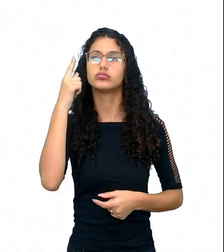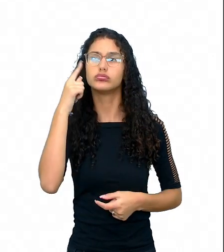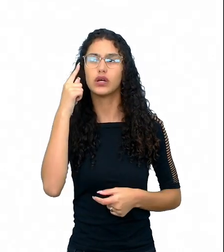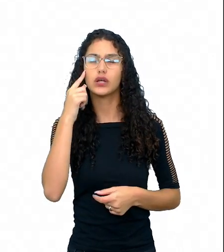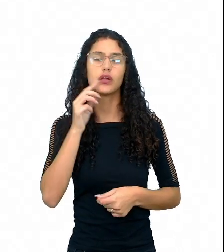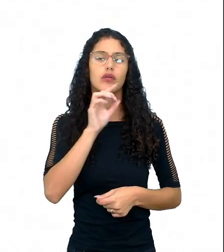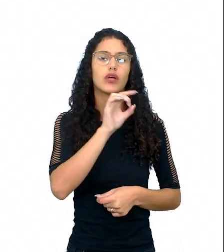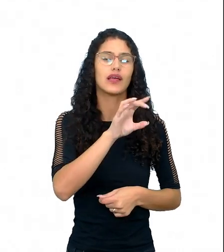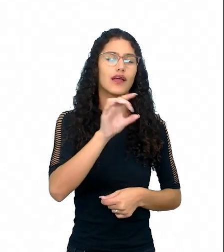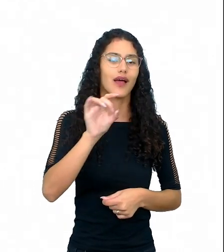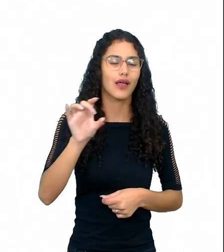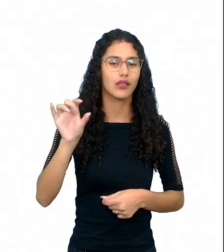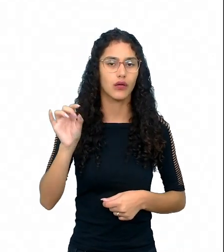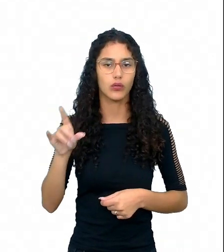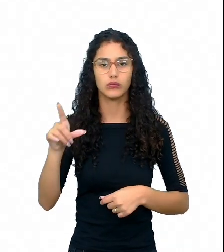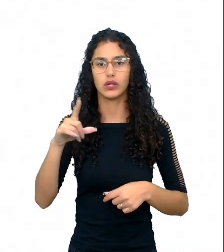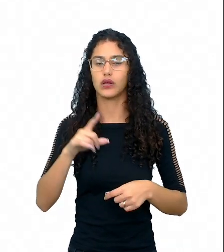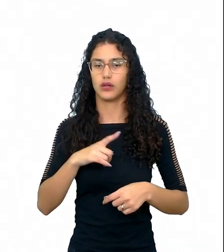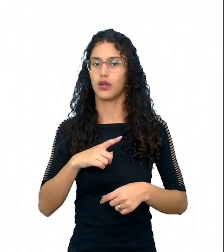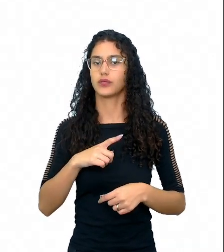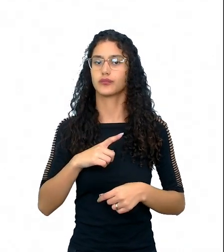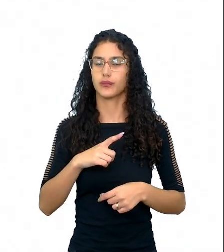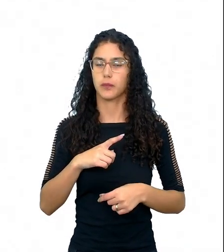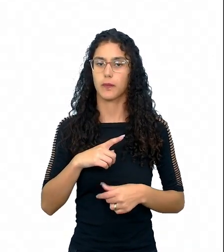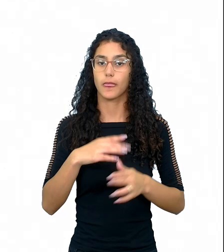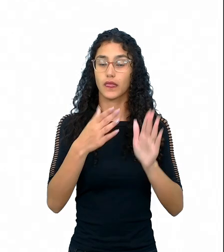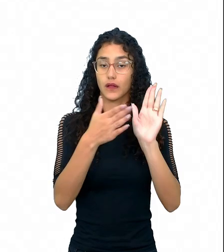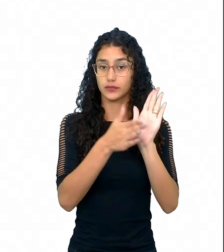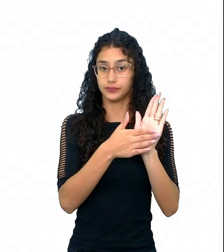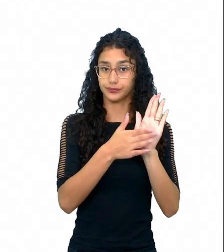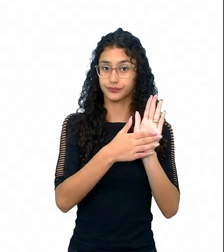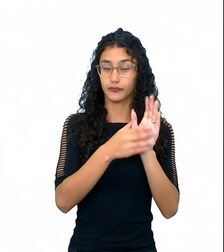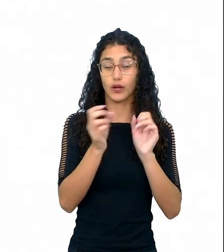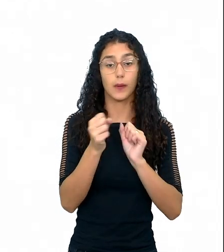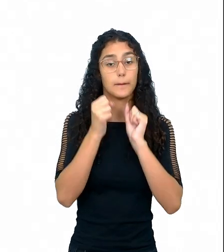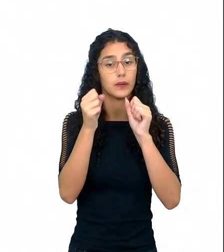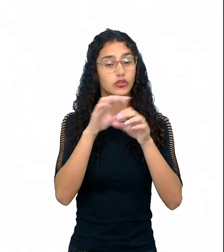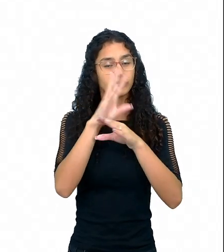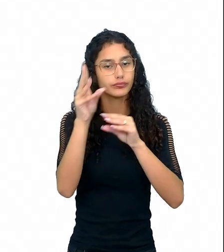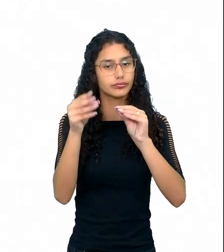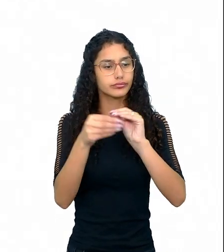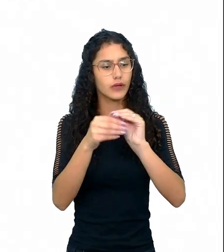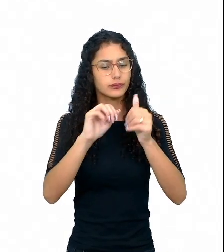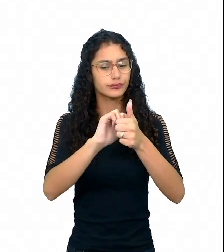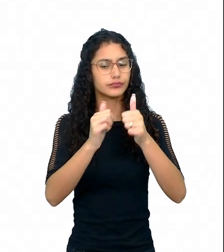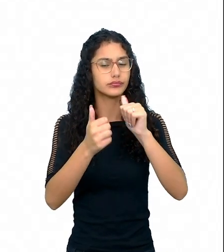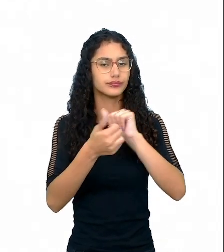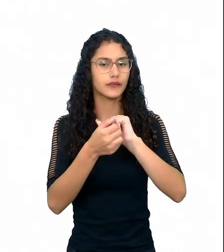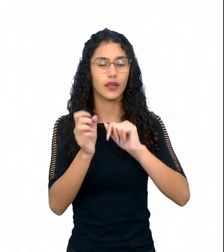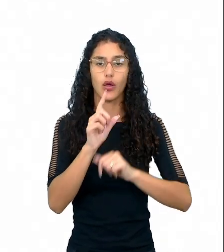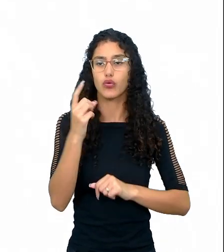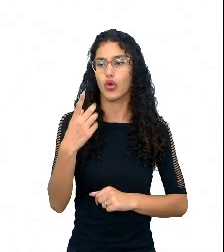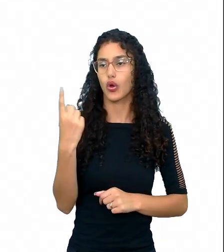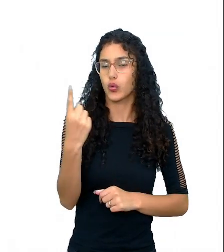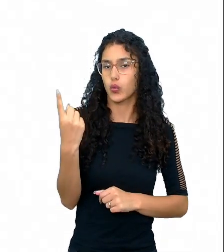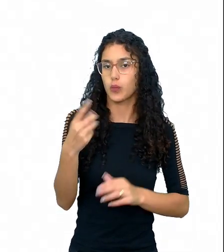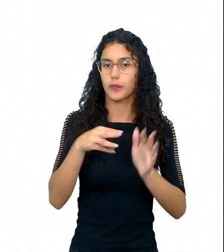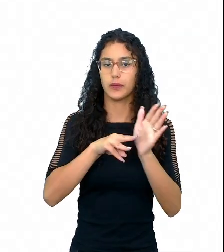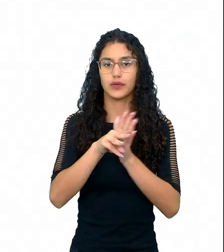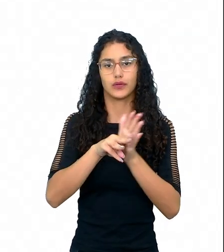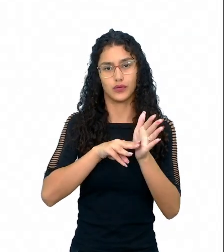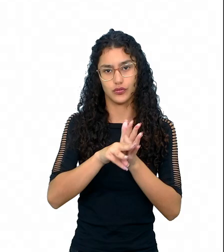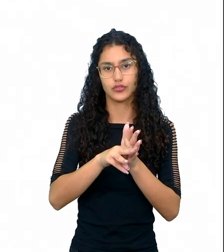em cada uma dessas séries, né, as propostas que se podem encaixar, então não ficaremos apenas em uma